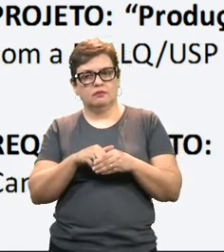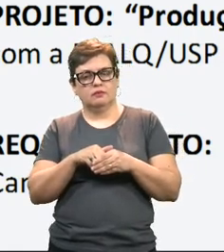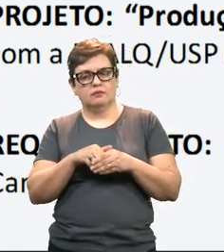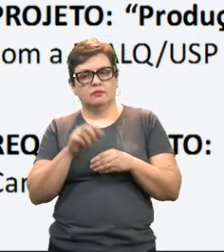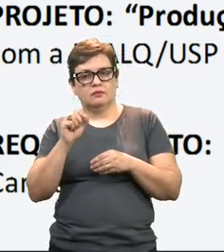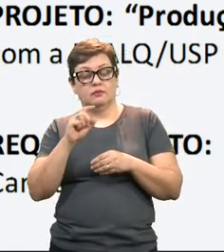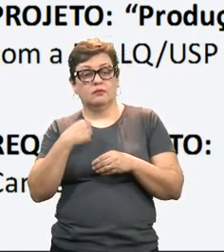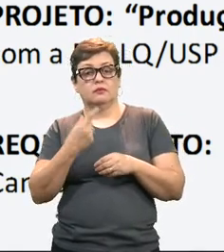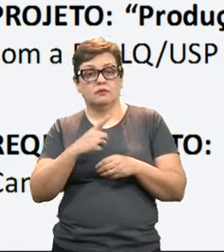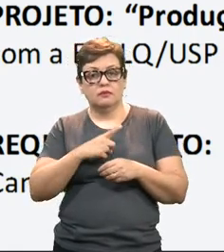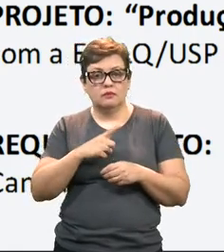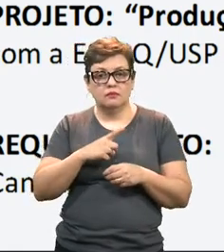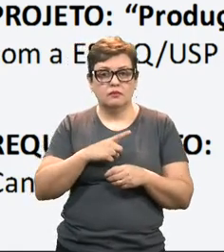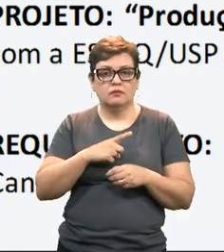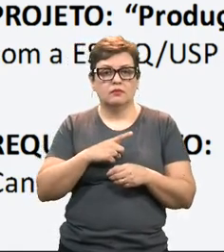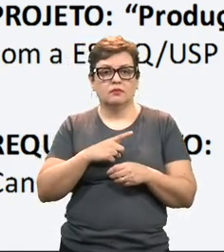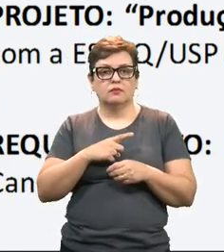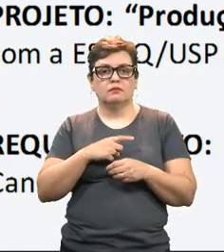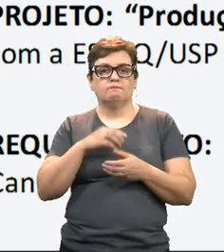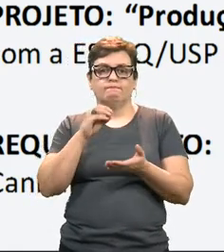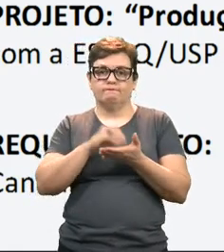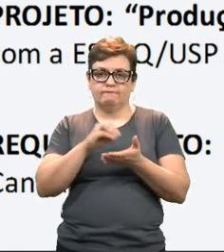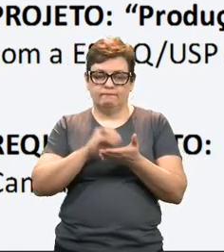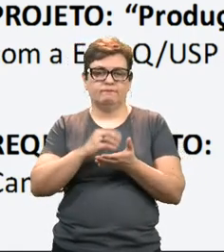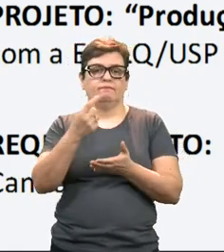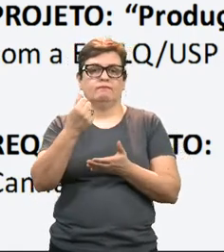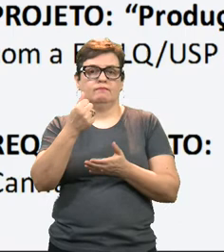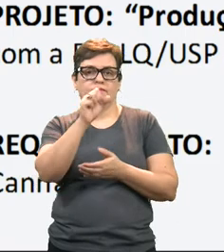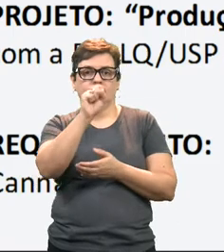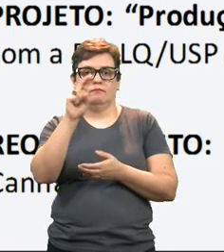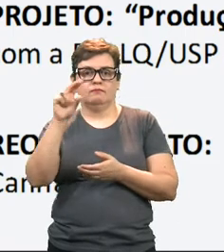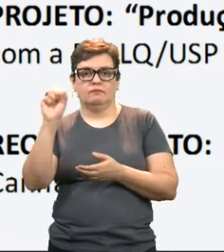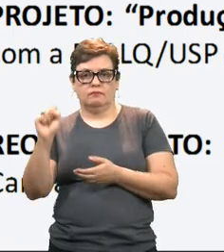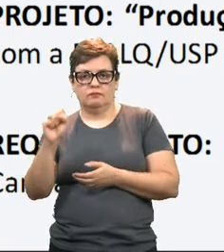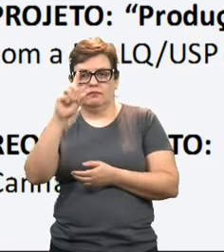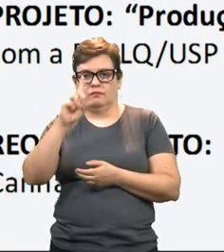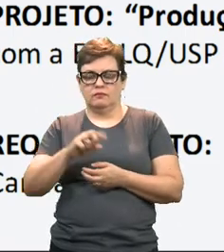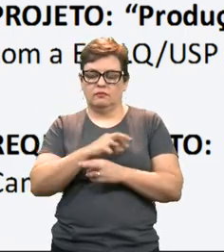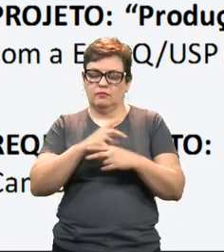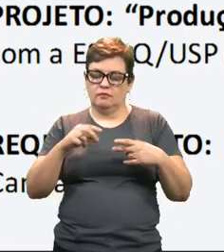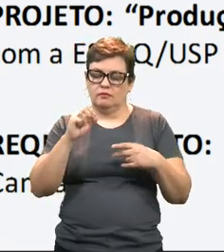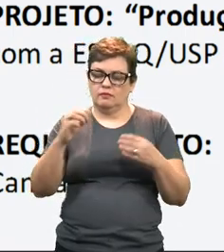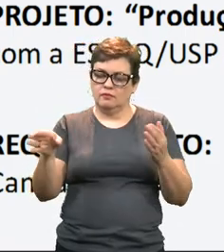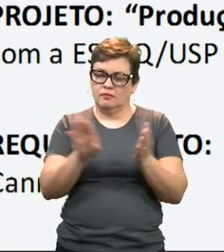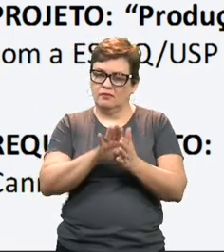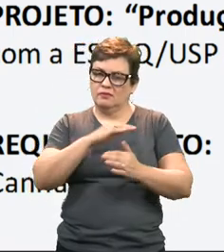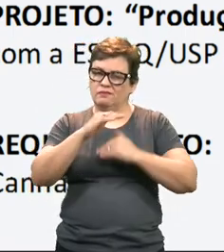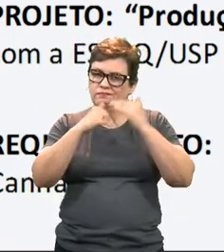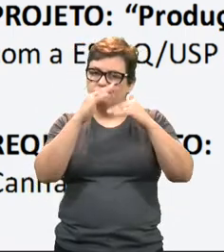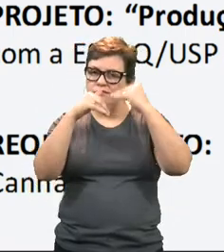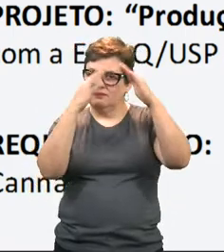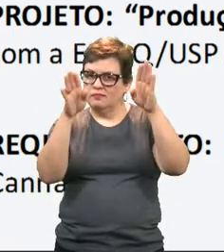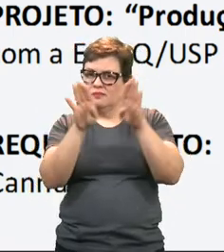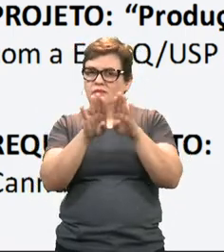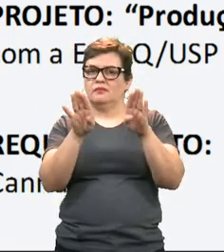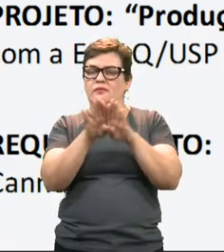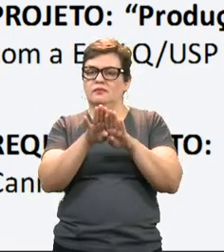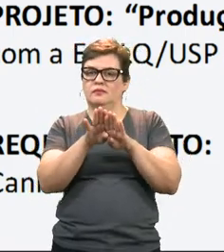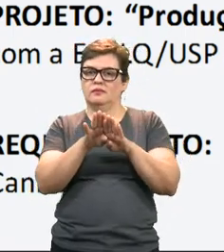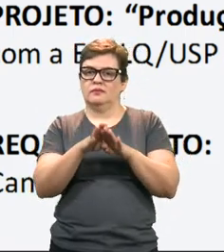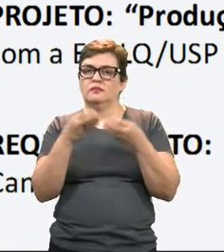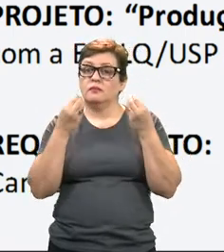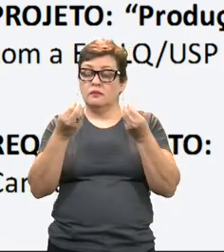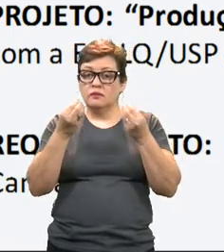temos, dentro do desfinanciamento do SUS, que é uma pauta que vem avançando também, e